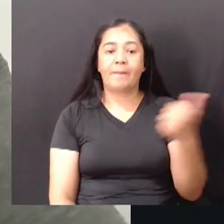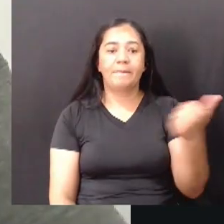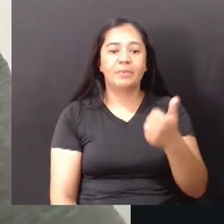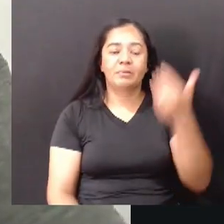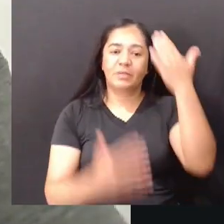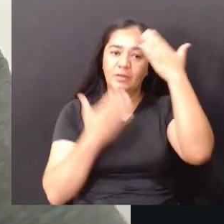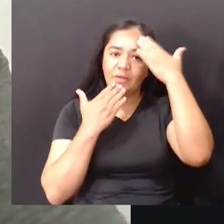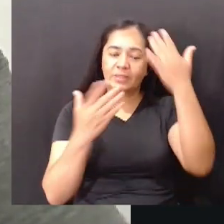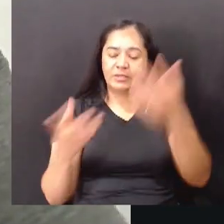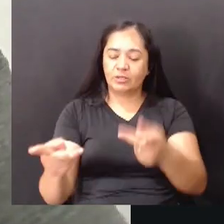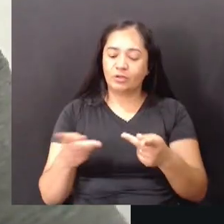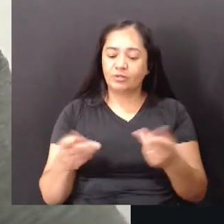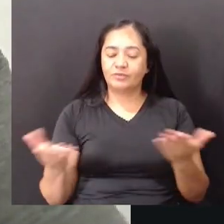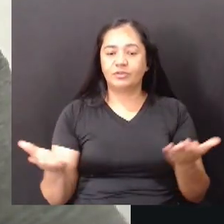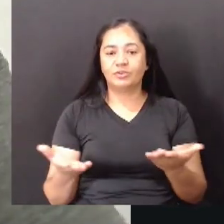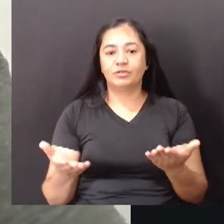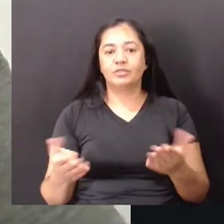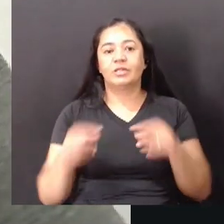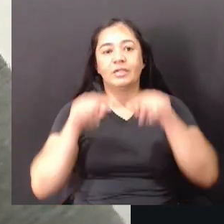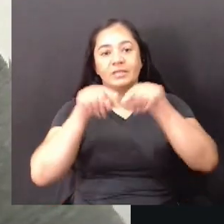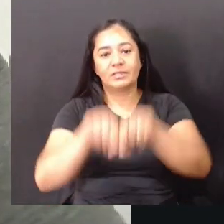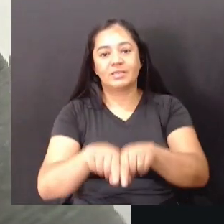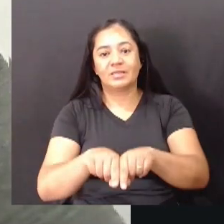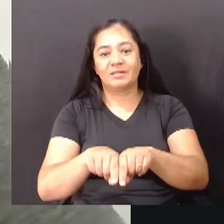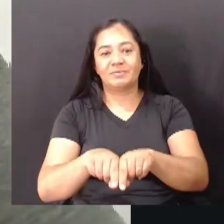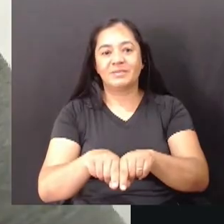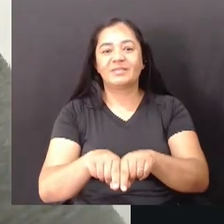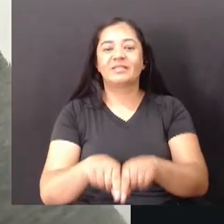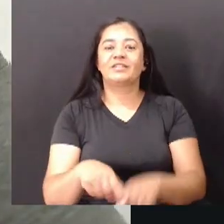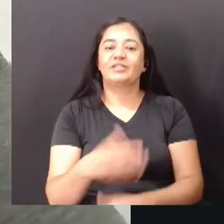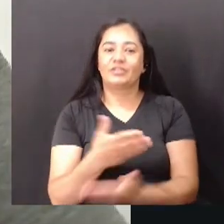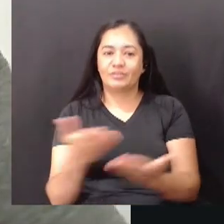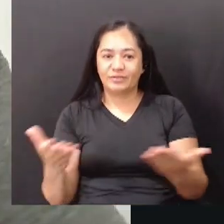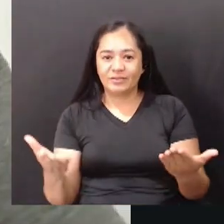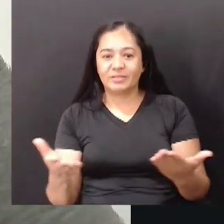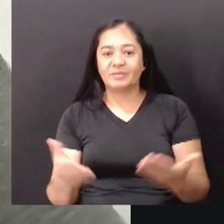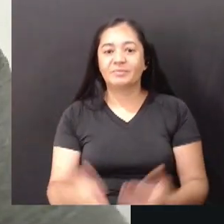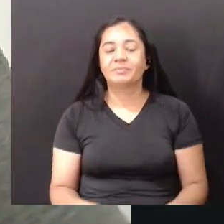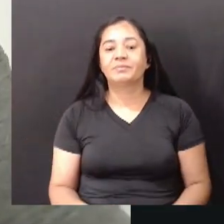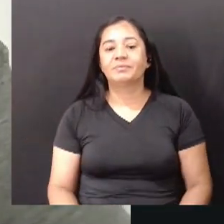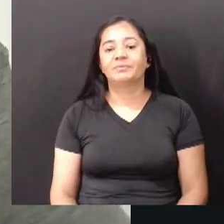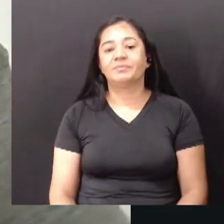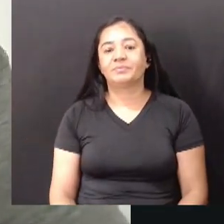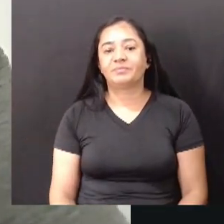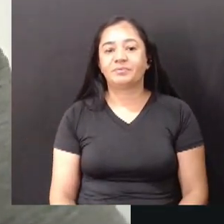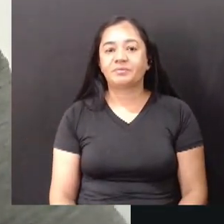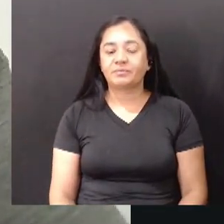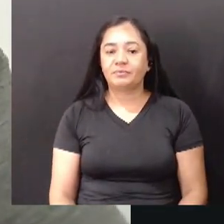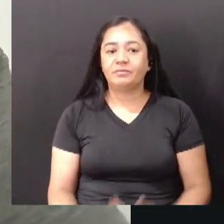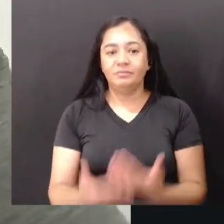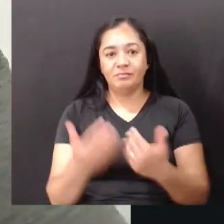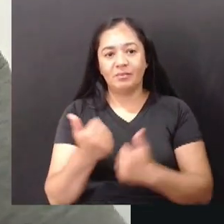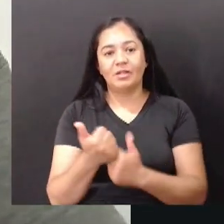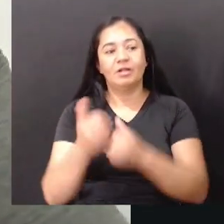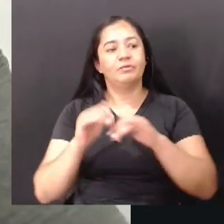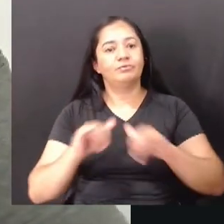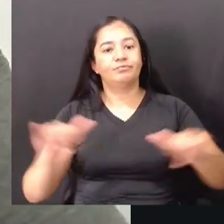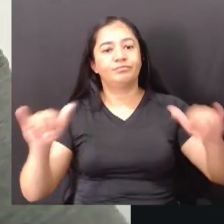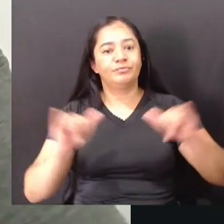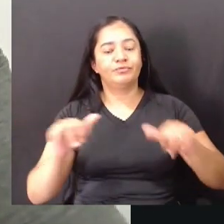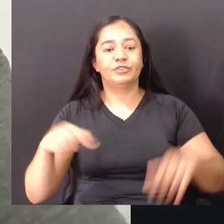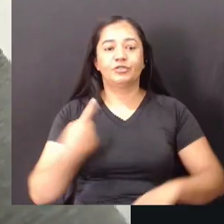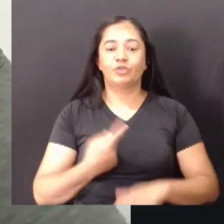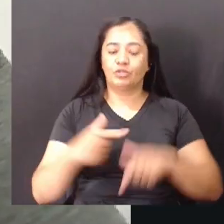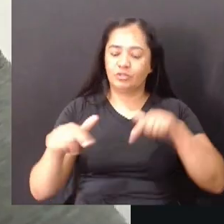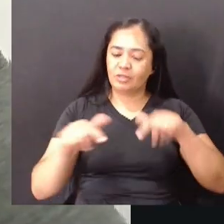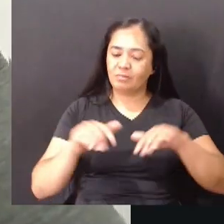Primeiro, eu queria agradecer o convite para estar aqui e essa parceria que já não é de hoje, que a gente tem, né, no auxílio de vocês a